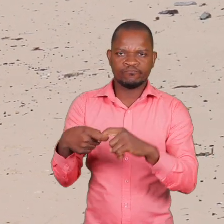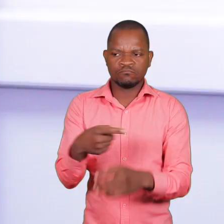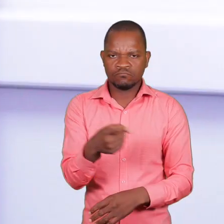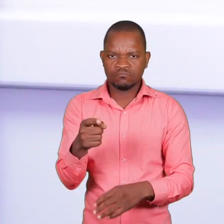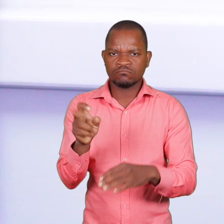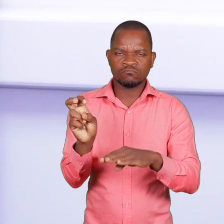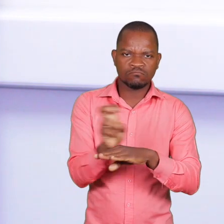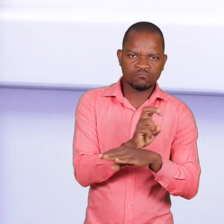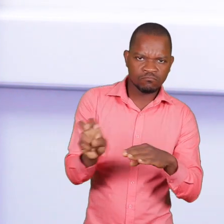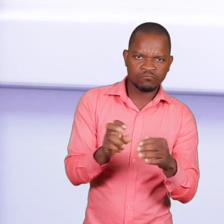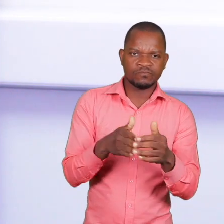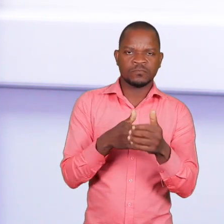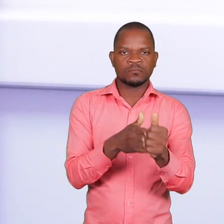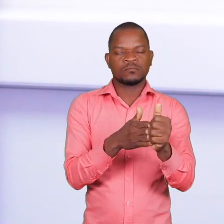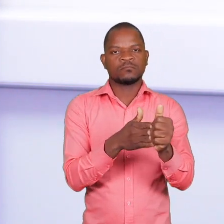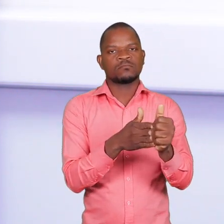para assegurar que, de fato,